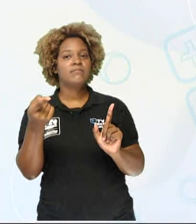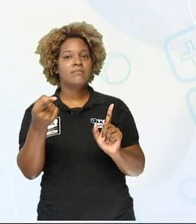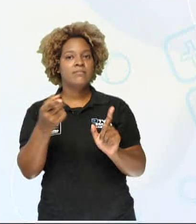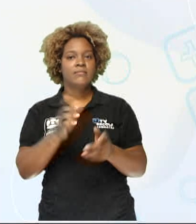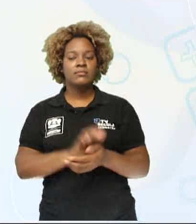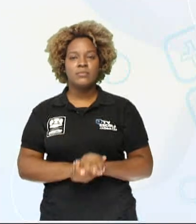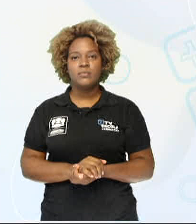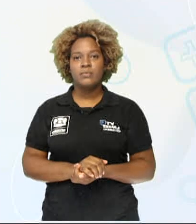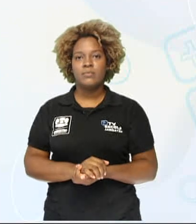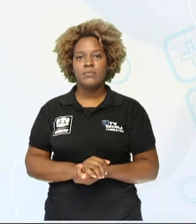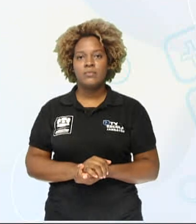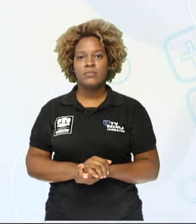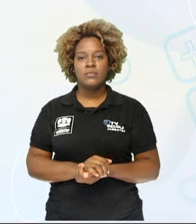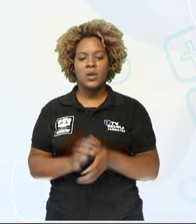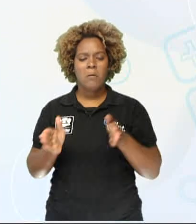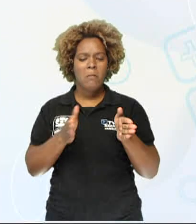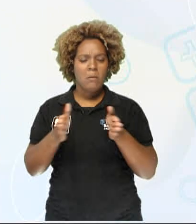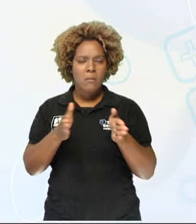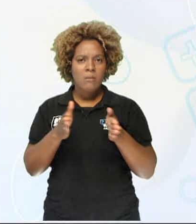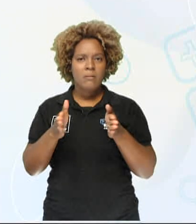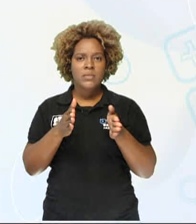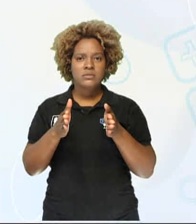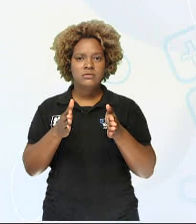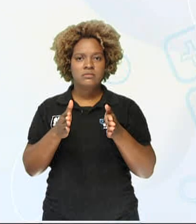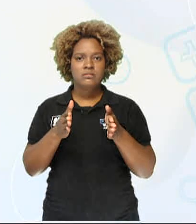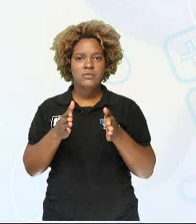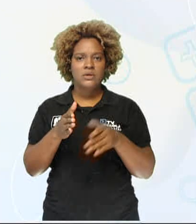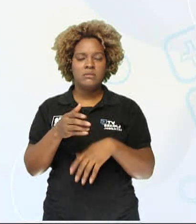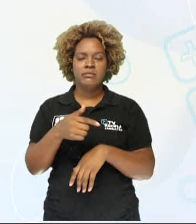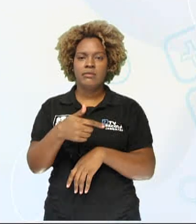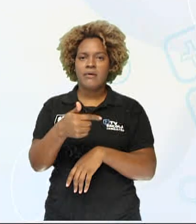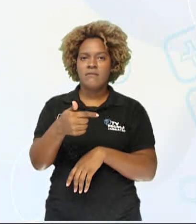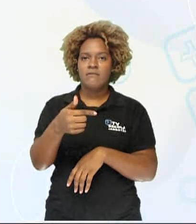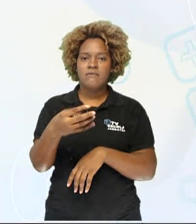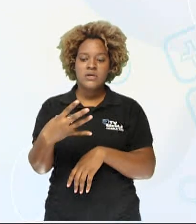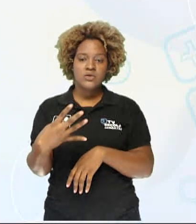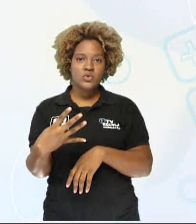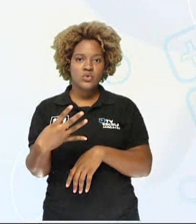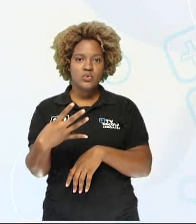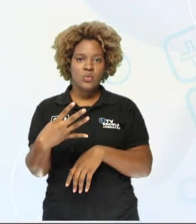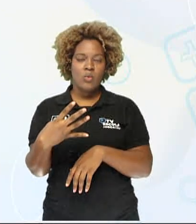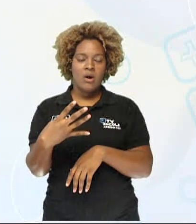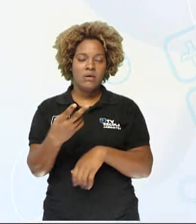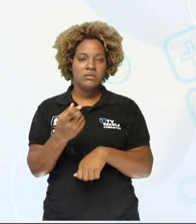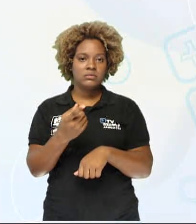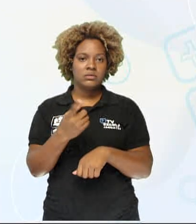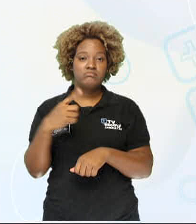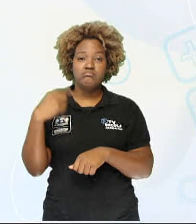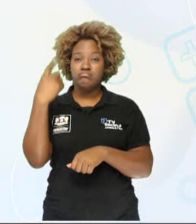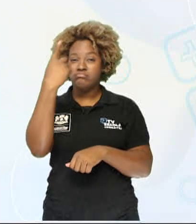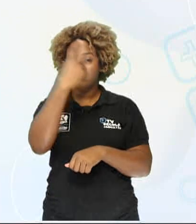central, durante o período aproximadamente de 24 horas. Com uma velocidade de